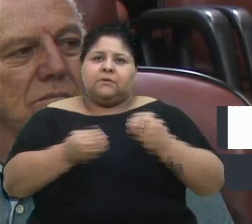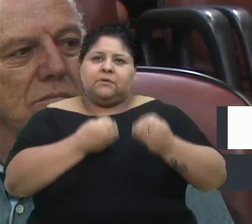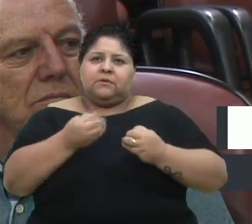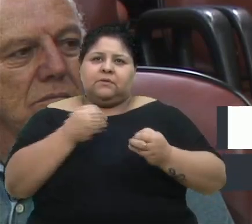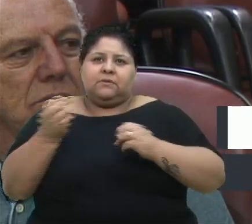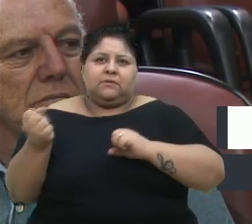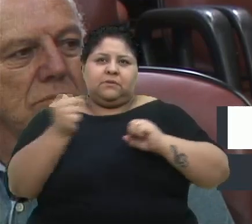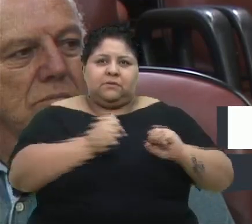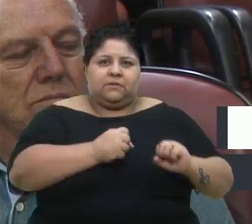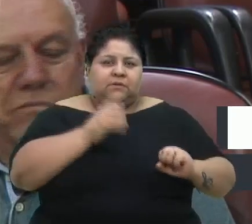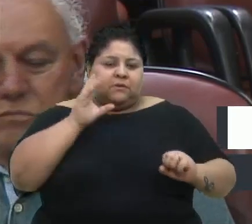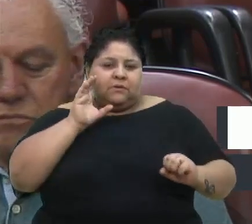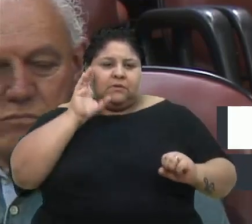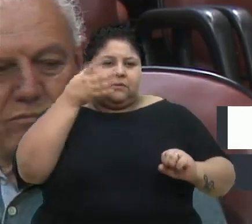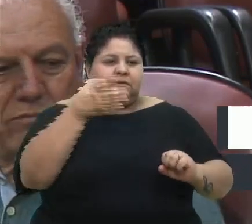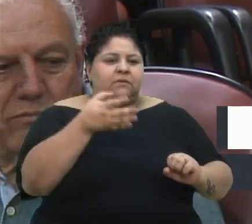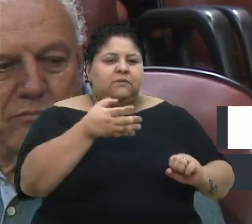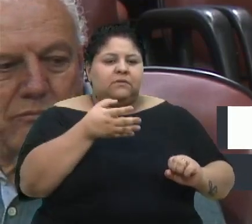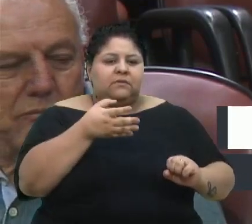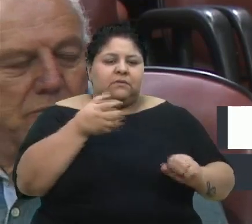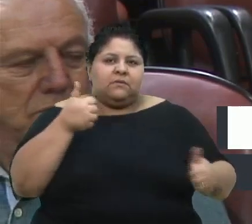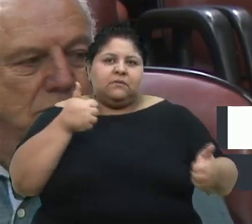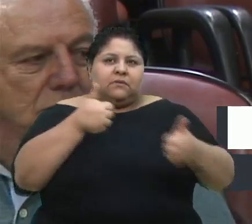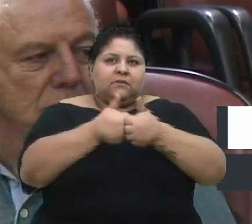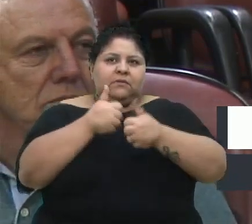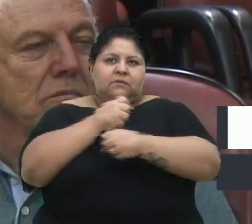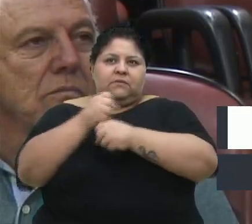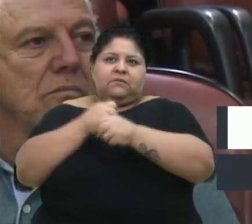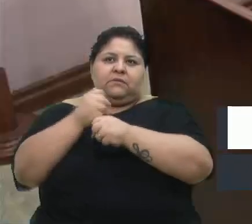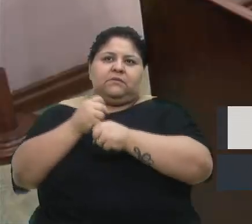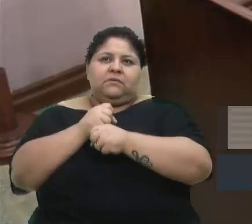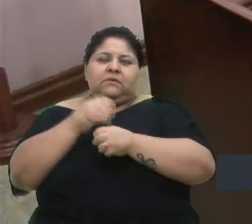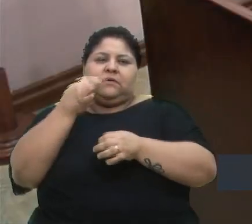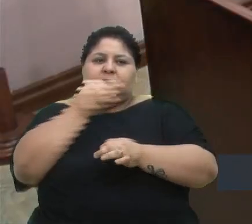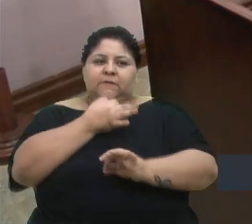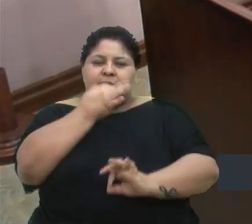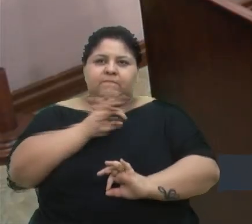trazer soluções para os próximos anos a Caxias do Sul. Obrigado. Obrigado. Solicito